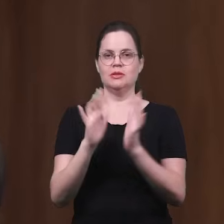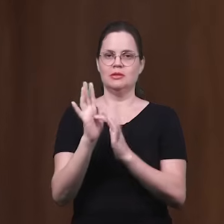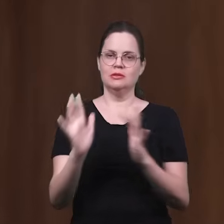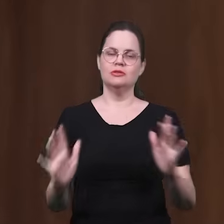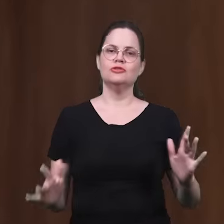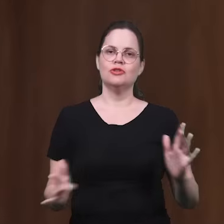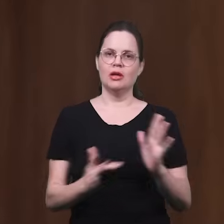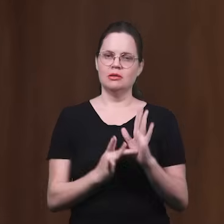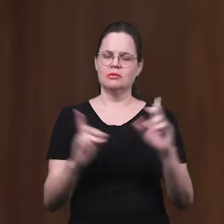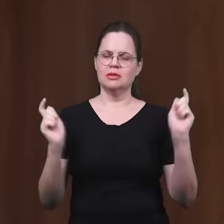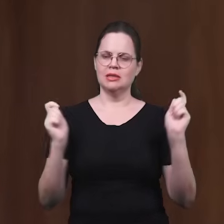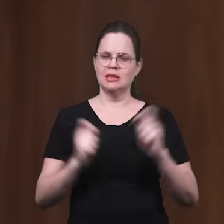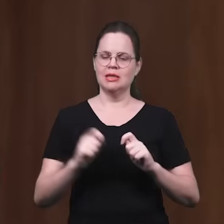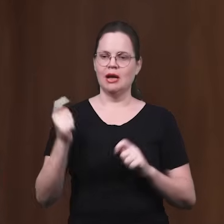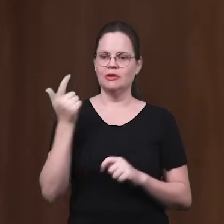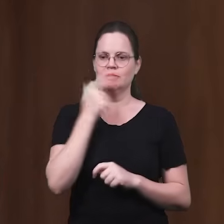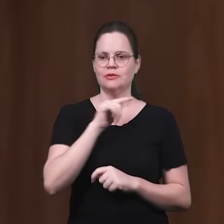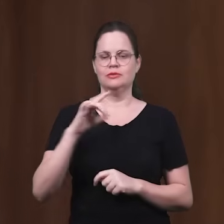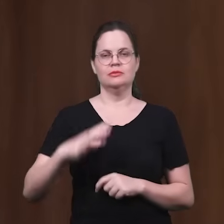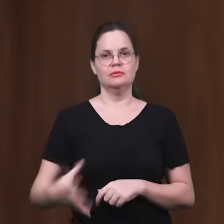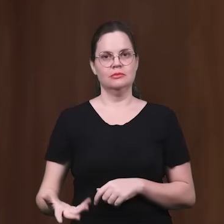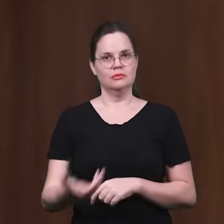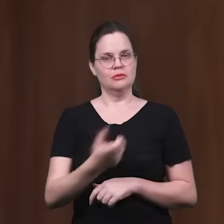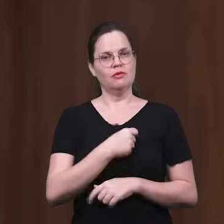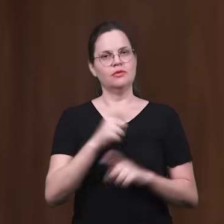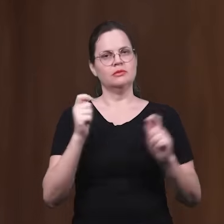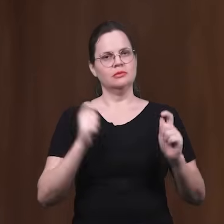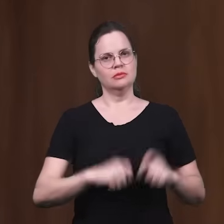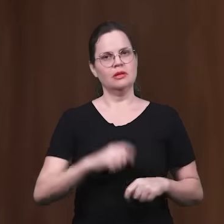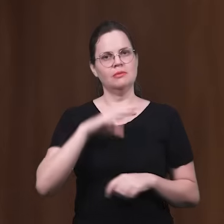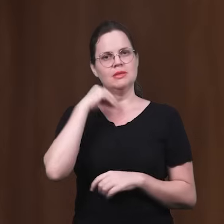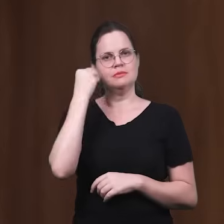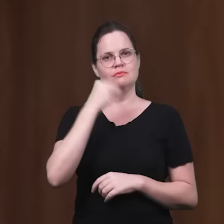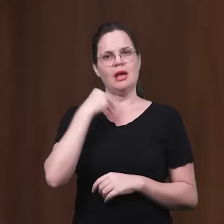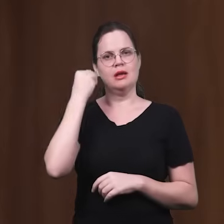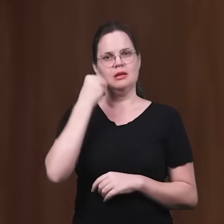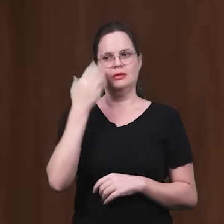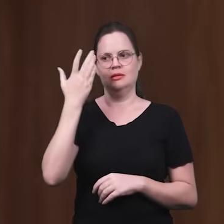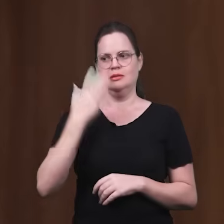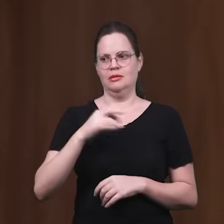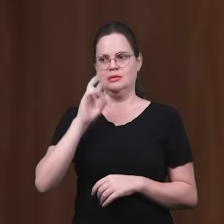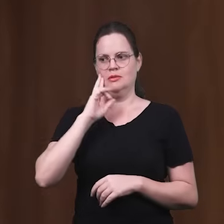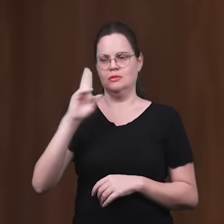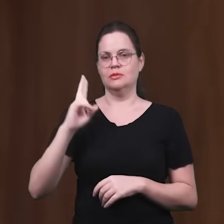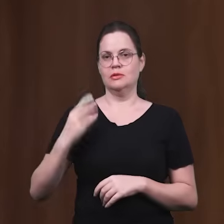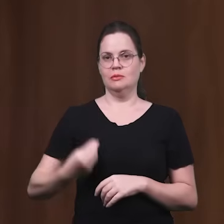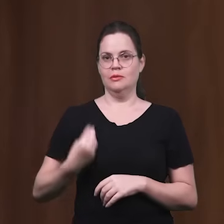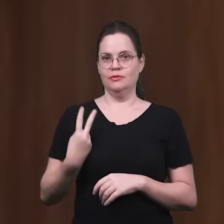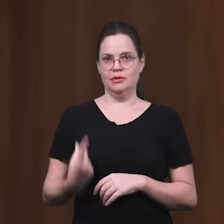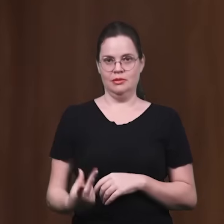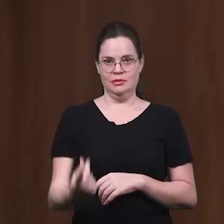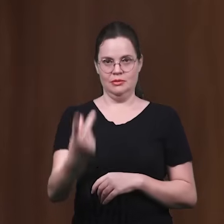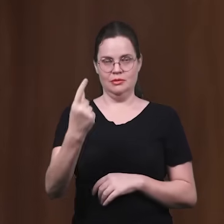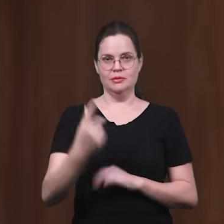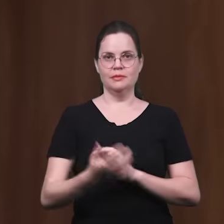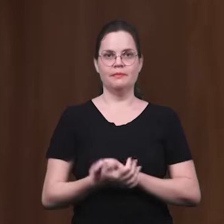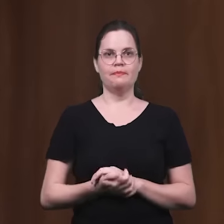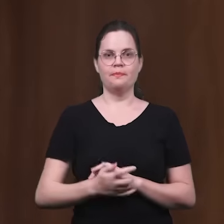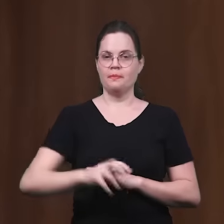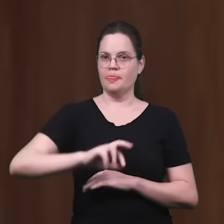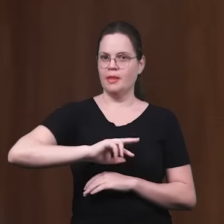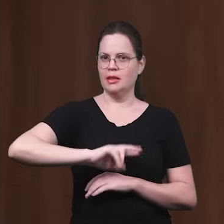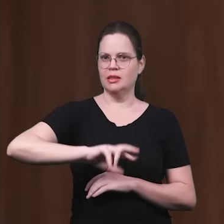faz transcender, que leva o homem a uma vida eterna com Deus. Não é